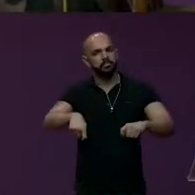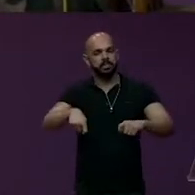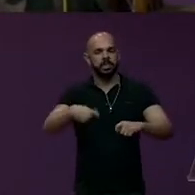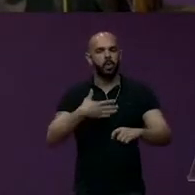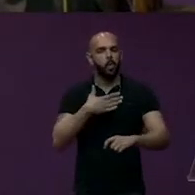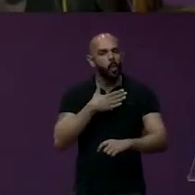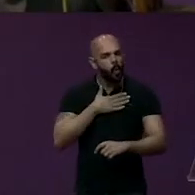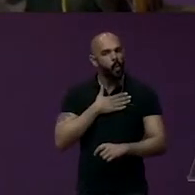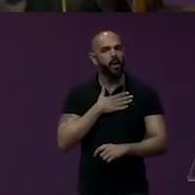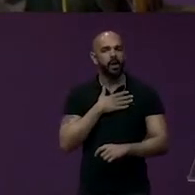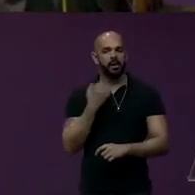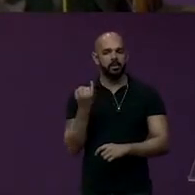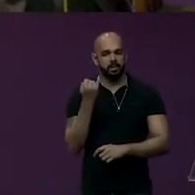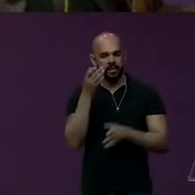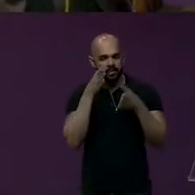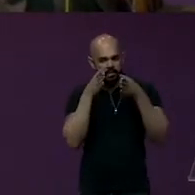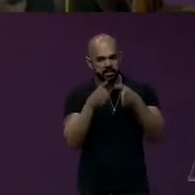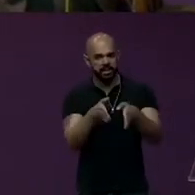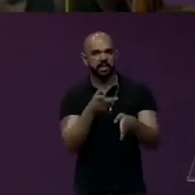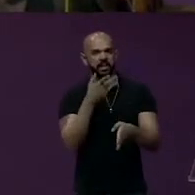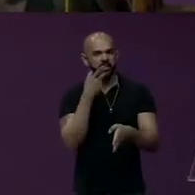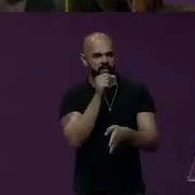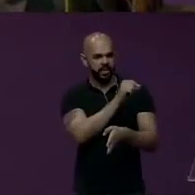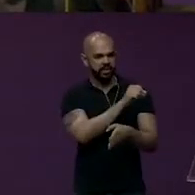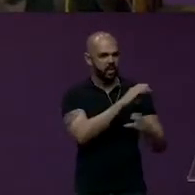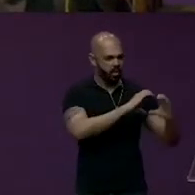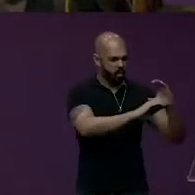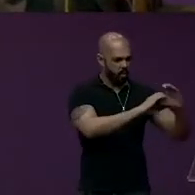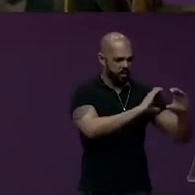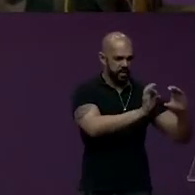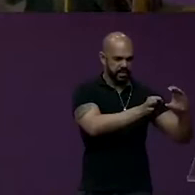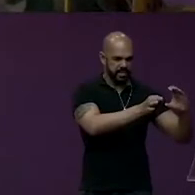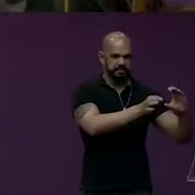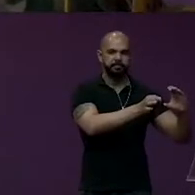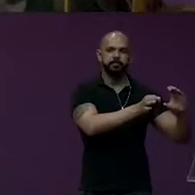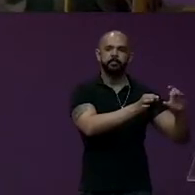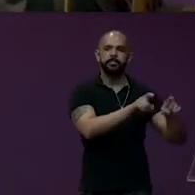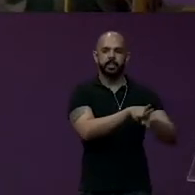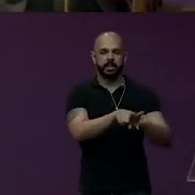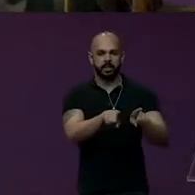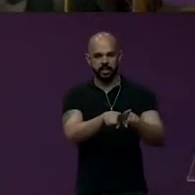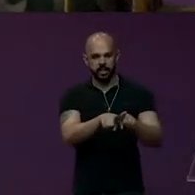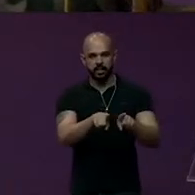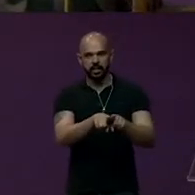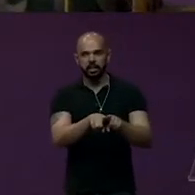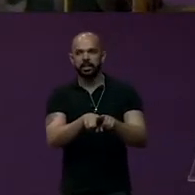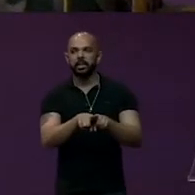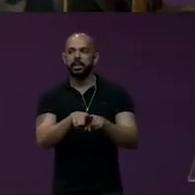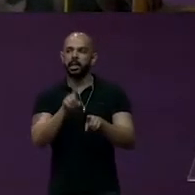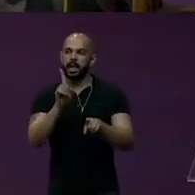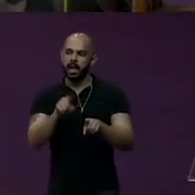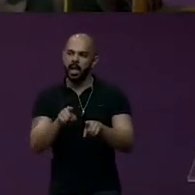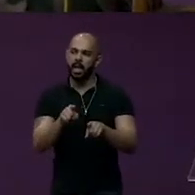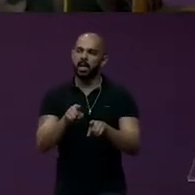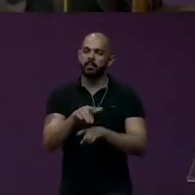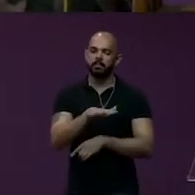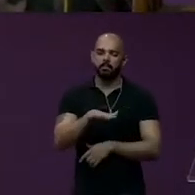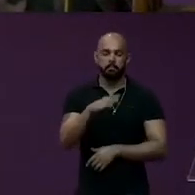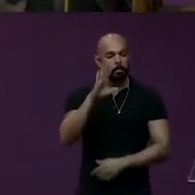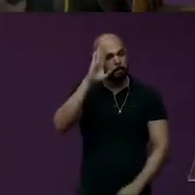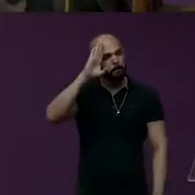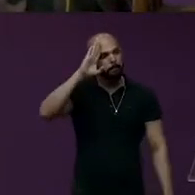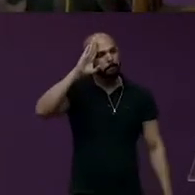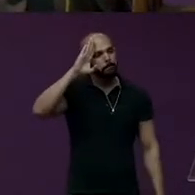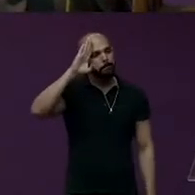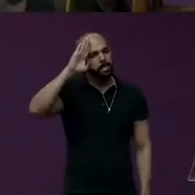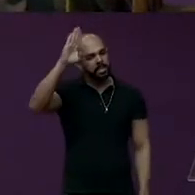eu gostaria de chamar a atenção, assim como coloquei na questão da comunicação, né? É uma plataforma